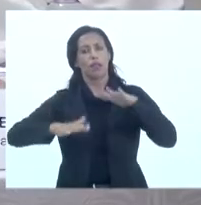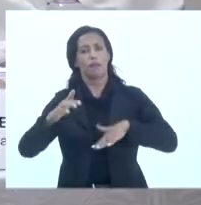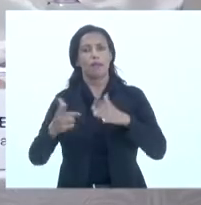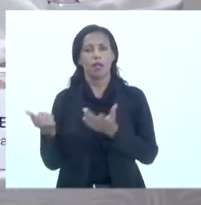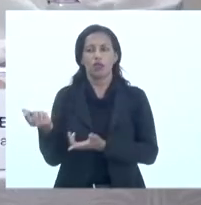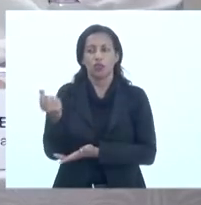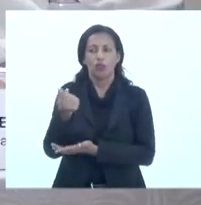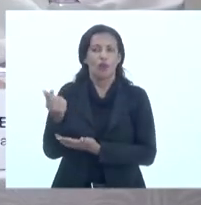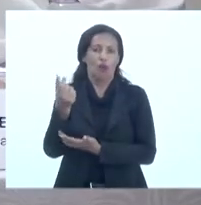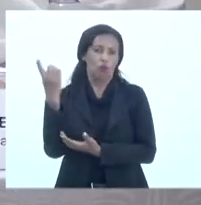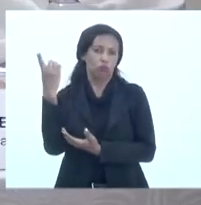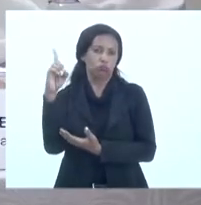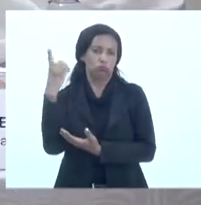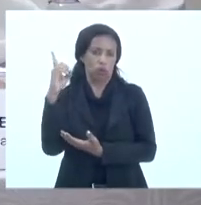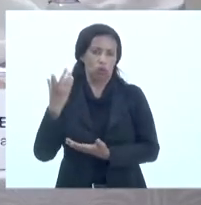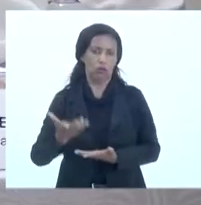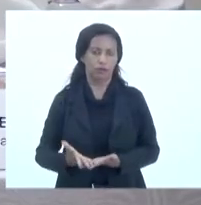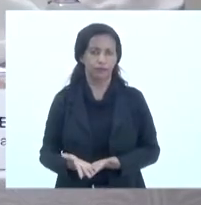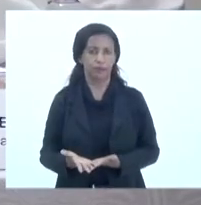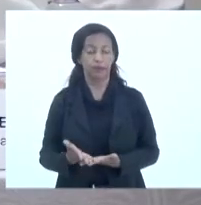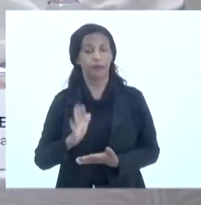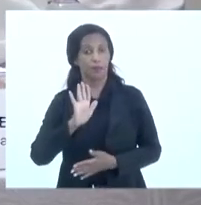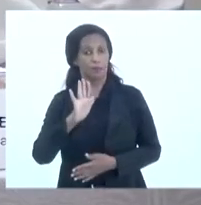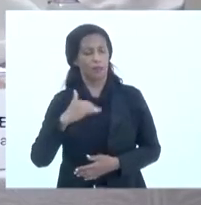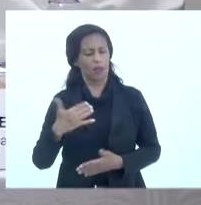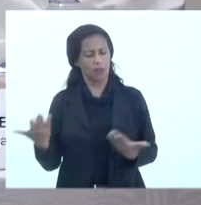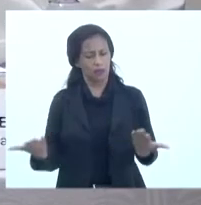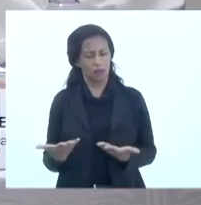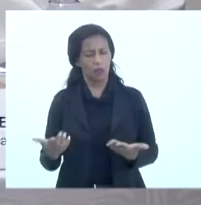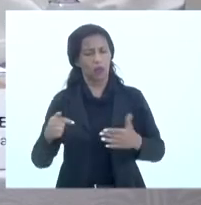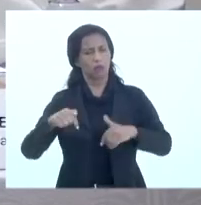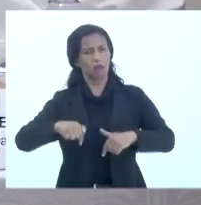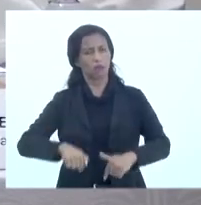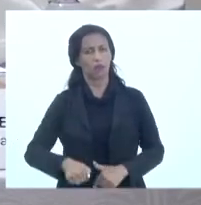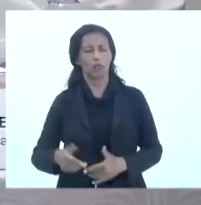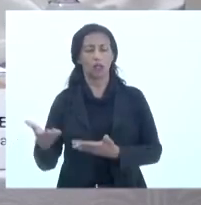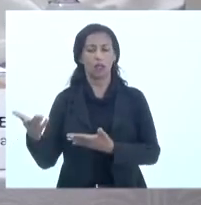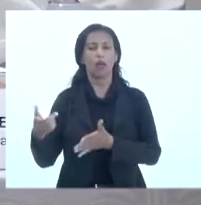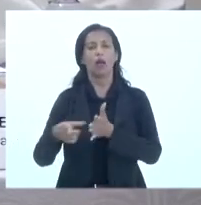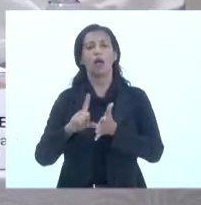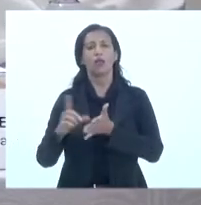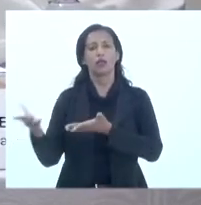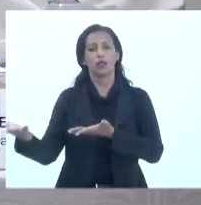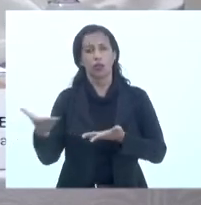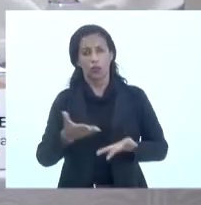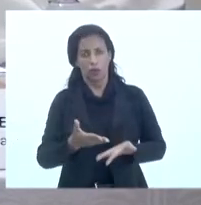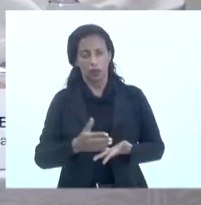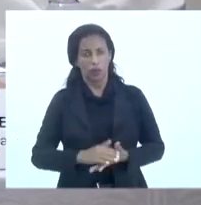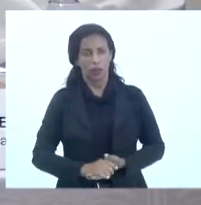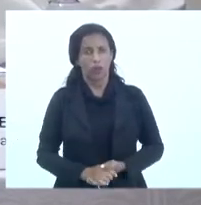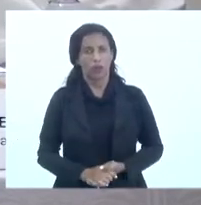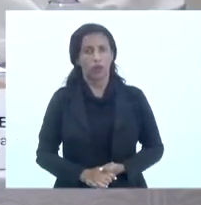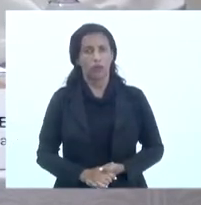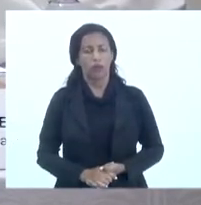internacional e mesmo do câmbio. Mas eu quero aqui, antes de passar a palavra aqui para o primeiro expositor,